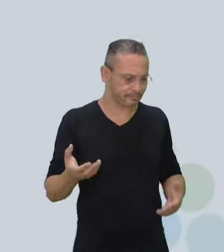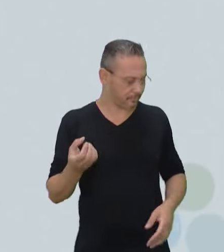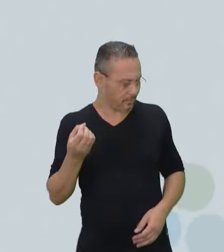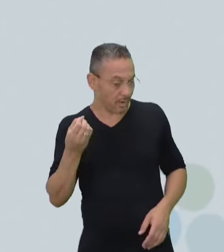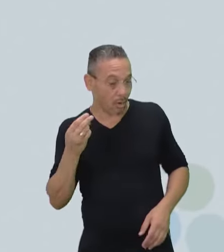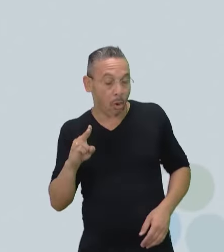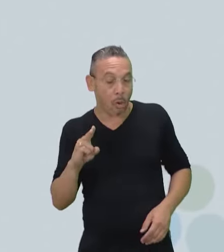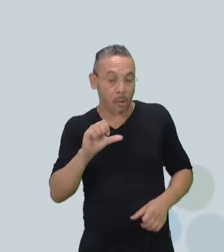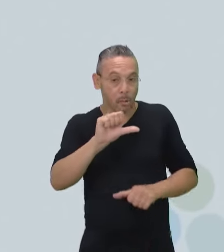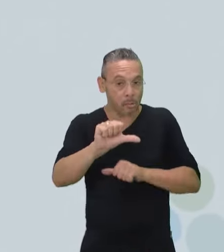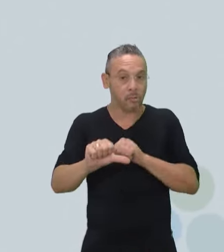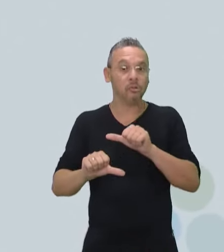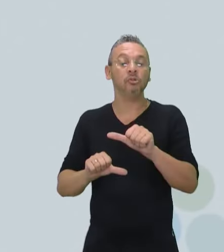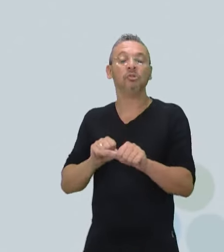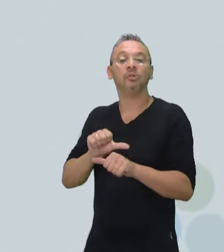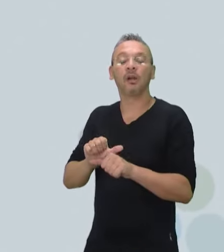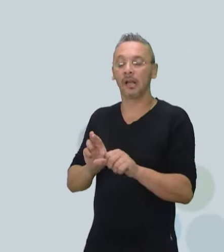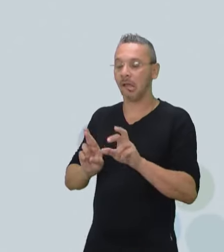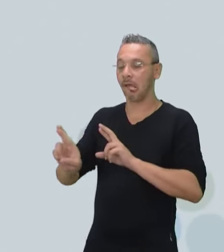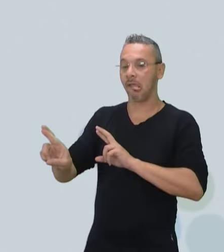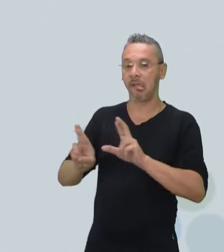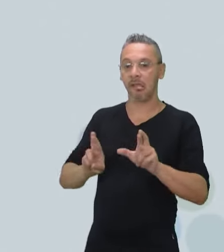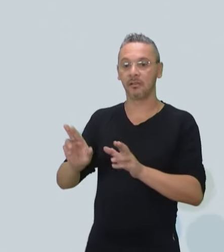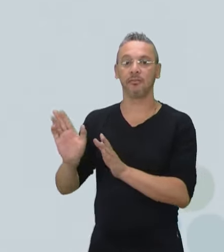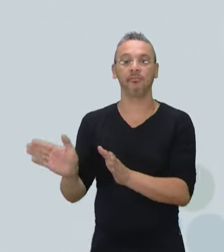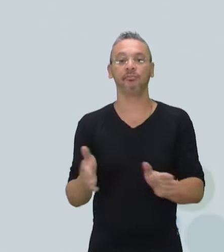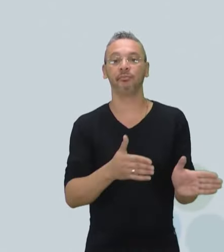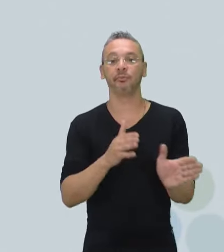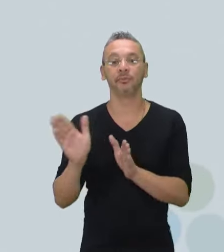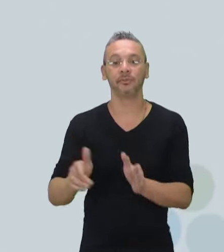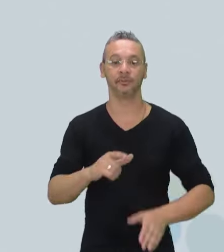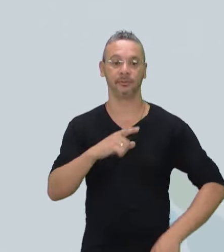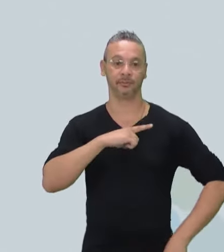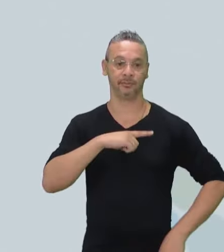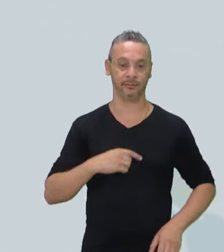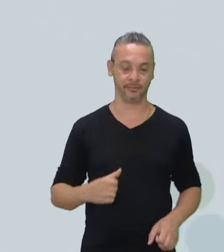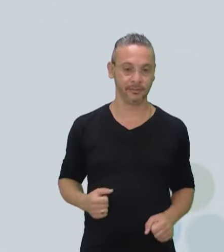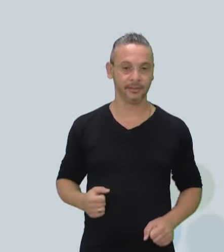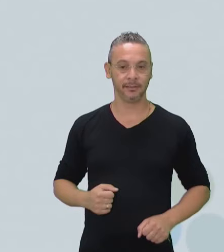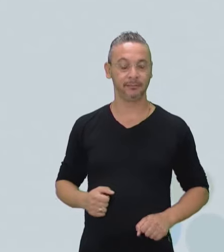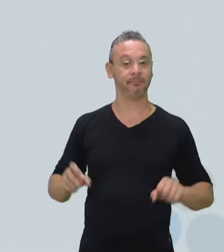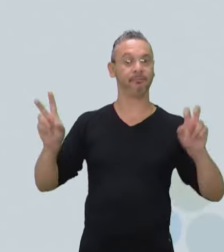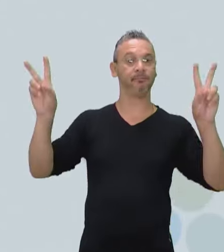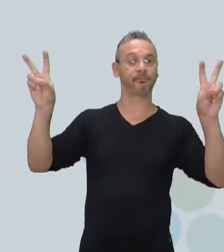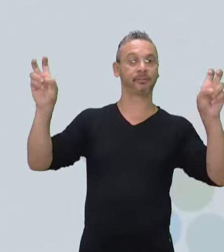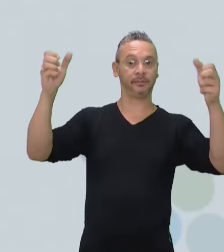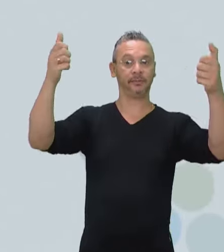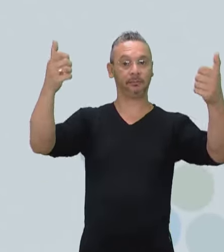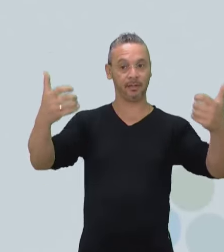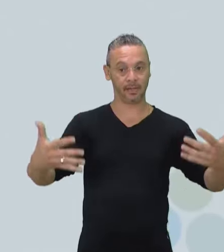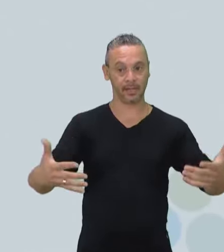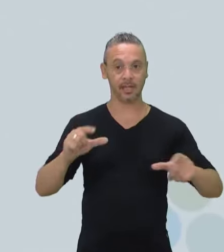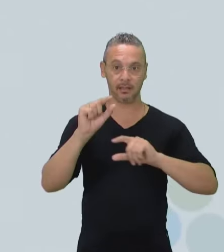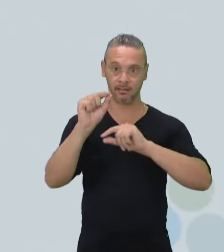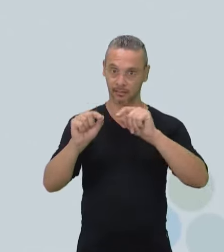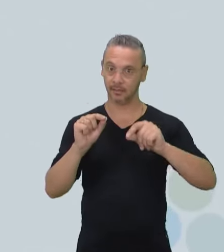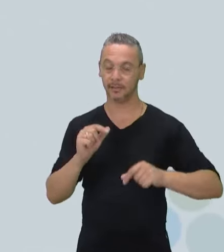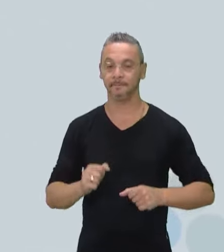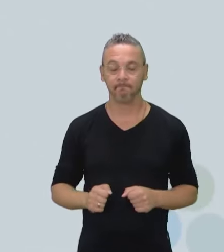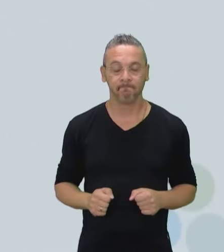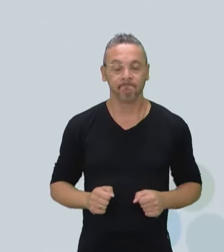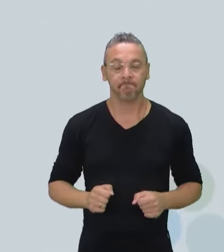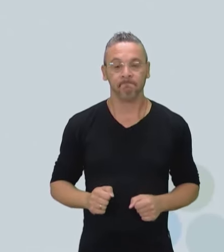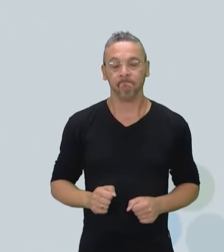uma ruptura com as relações de produção e consumo vigentes. Tá? Vou fazer um parênteses aqui, o que eu quis dizer é